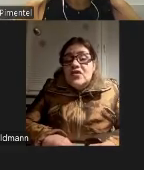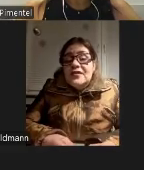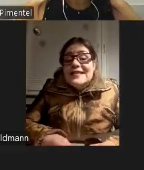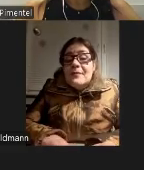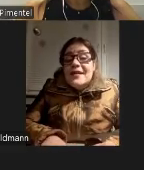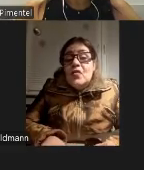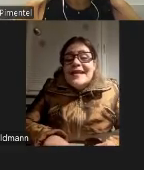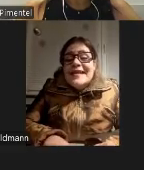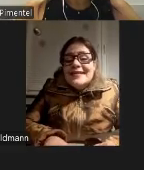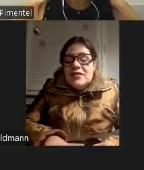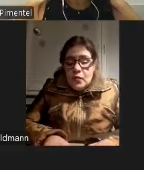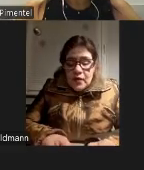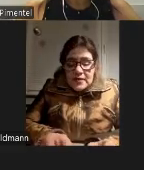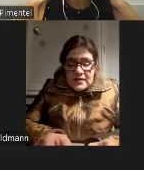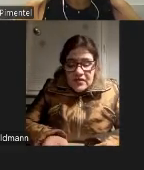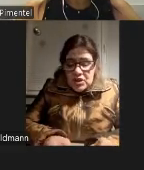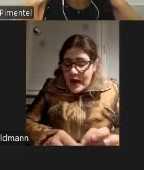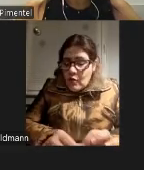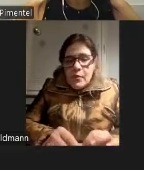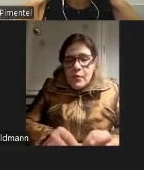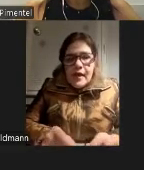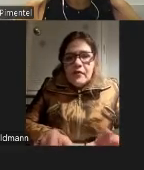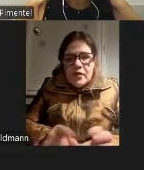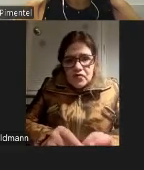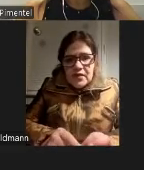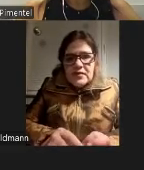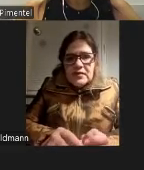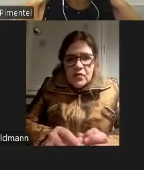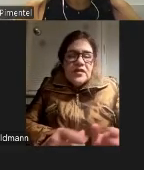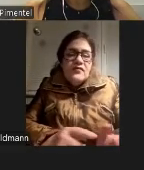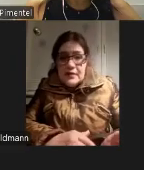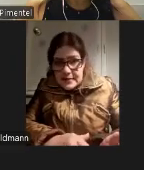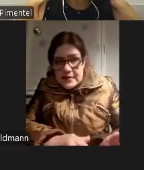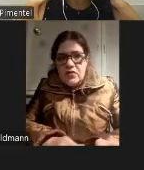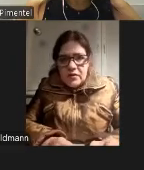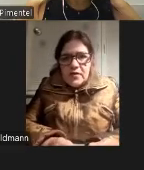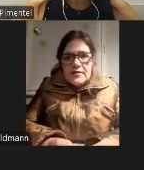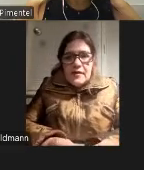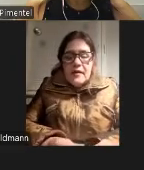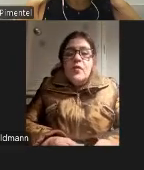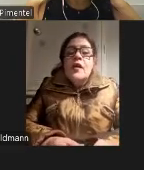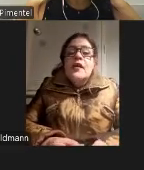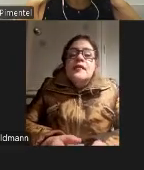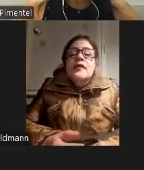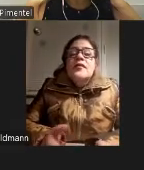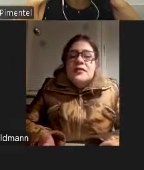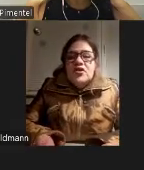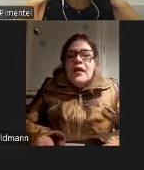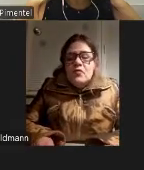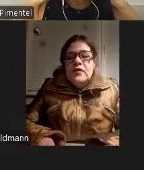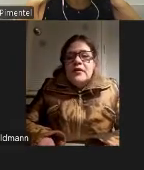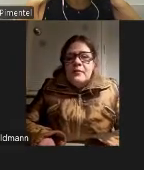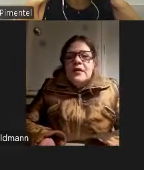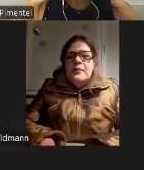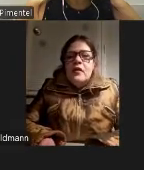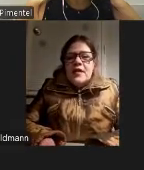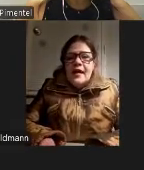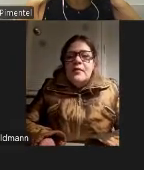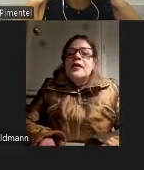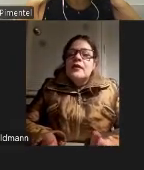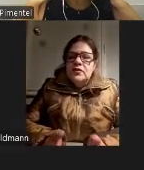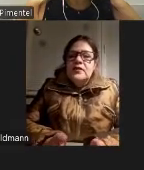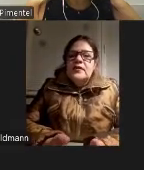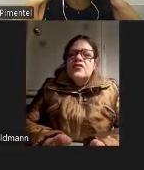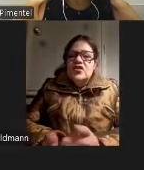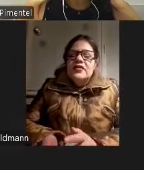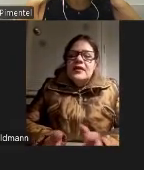entendeu? Então a gente tem que saber no início, porque se vocês acompanharam as notícias, inclusive desse último dezembro, então existe a imunoterapia para